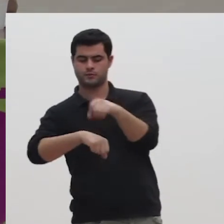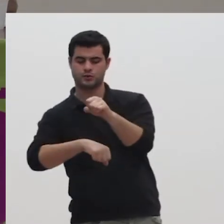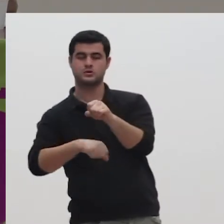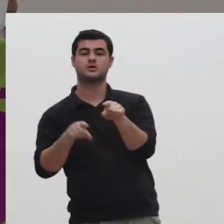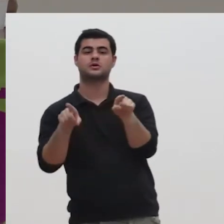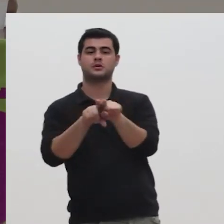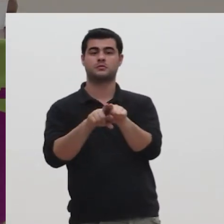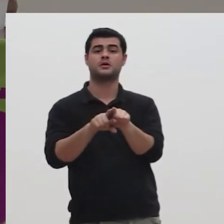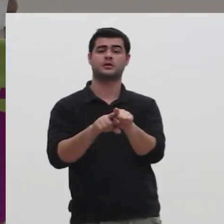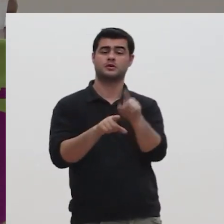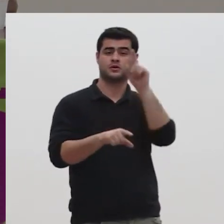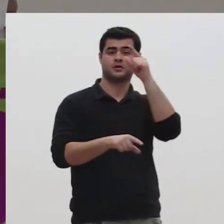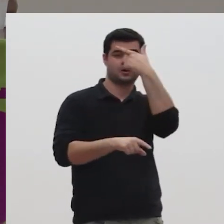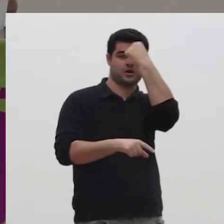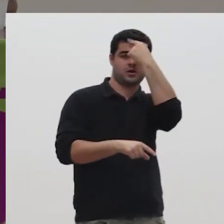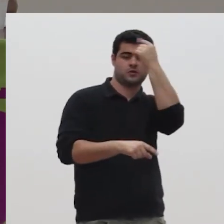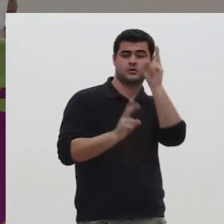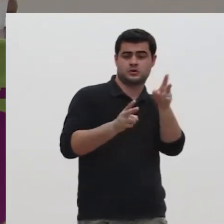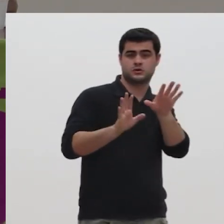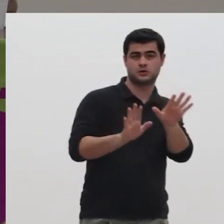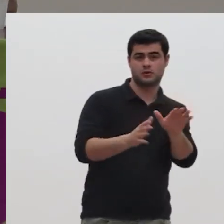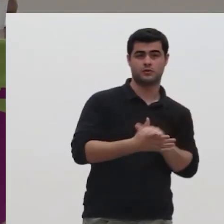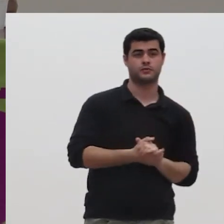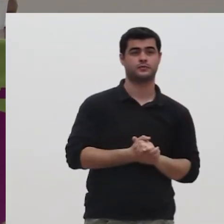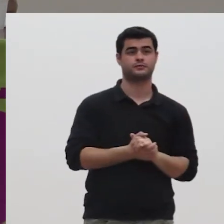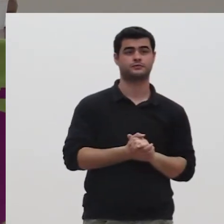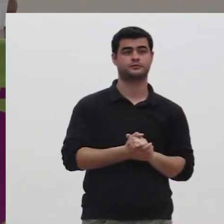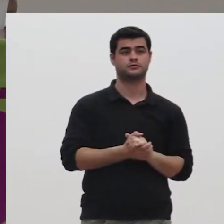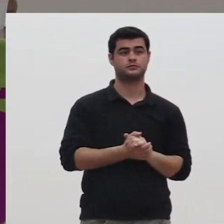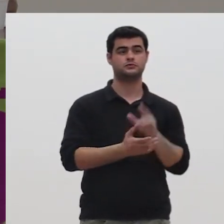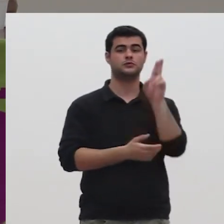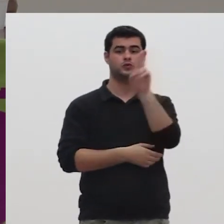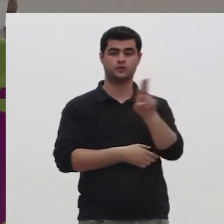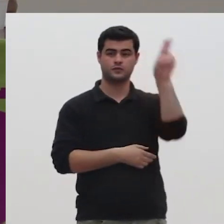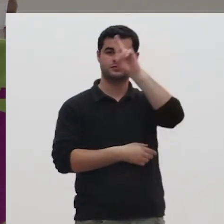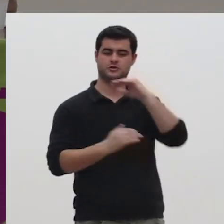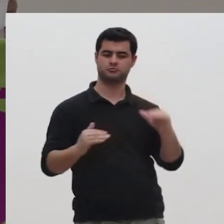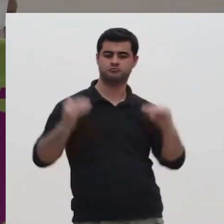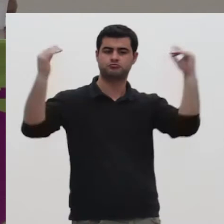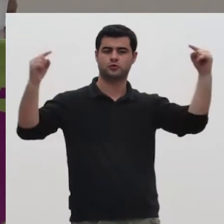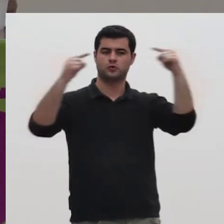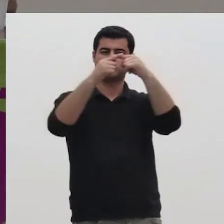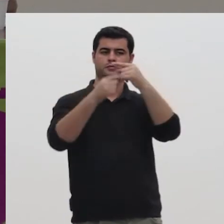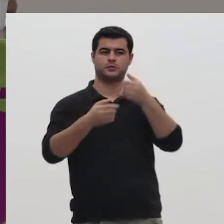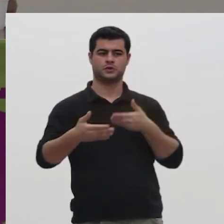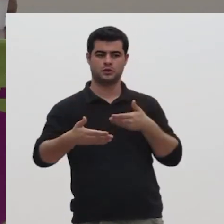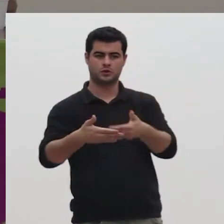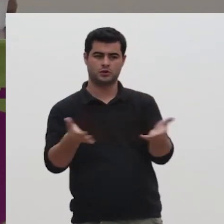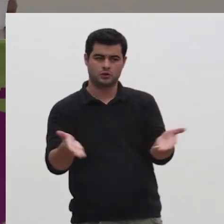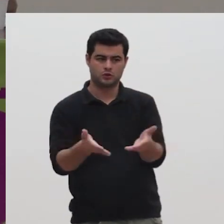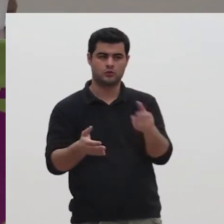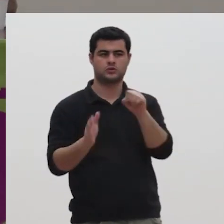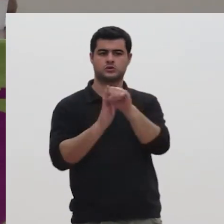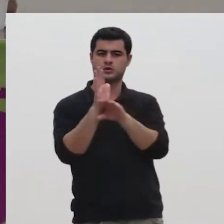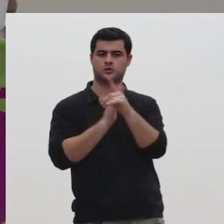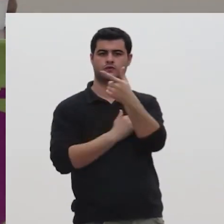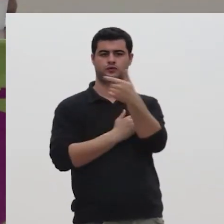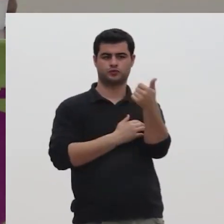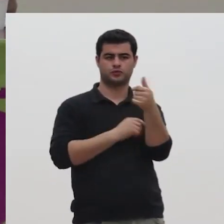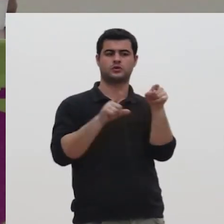também na graduação. A universidade precisa estar à altura do seu tempo, à altura do século XXI, inclusive sob esse ponto de vista nas